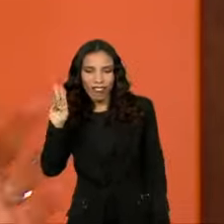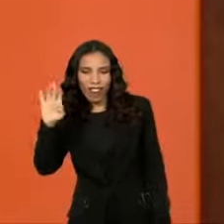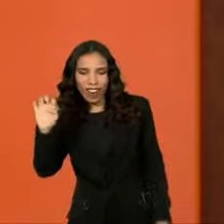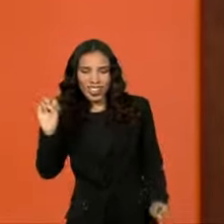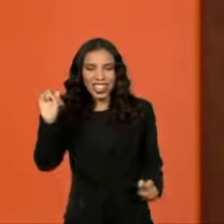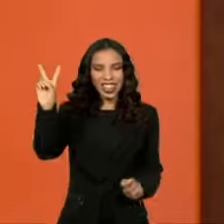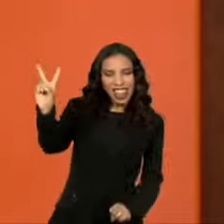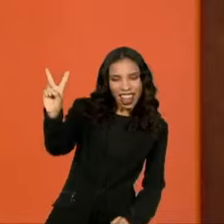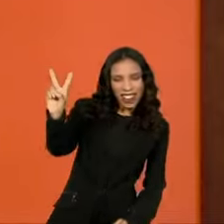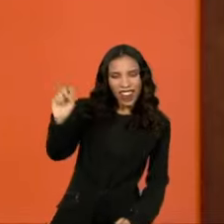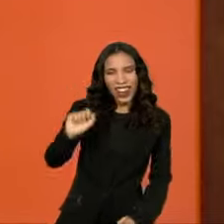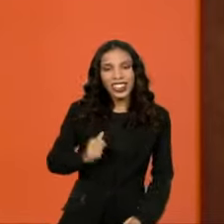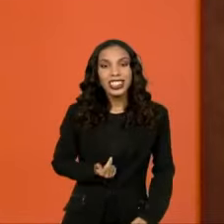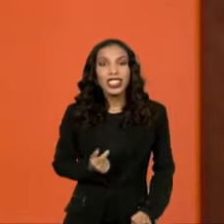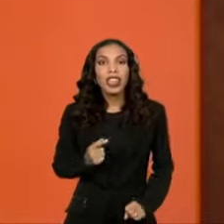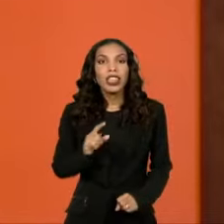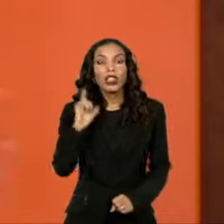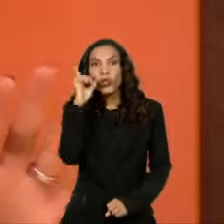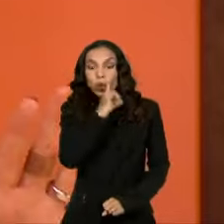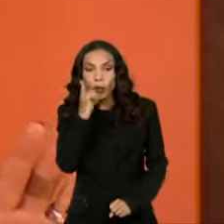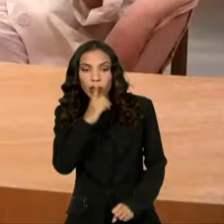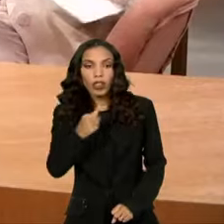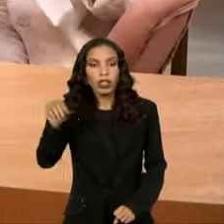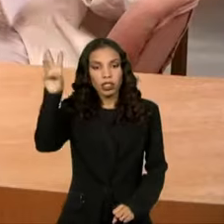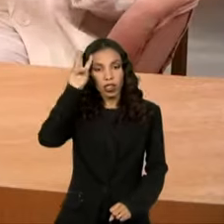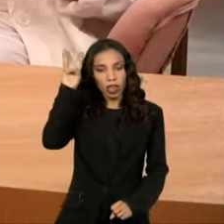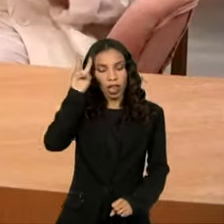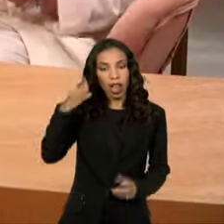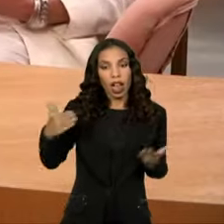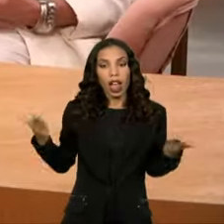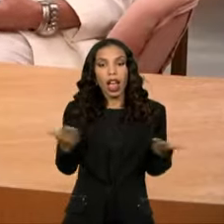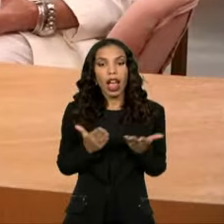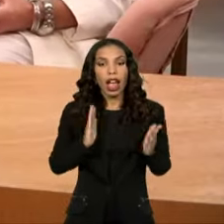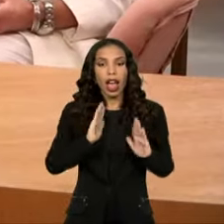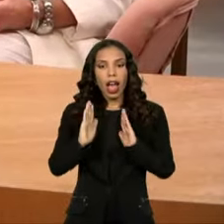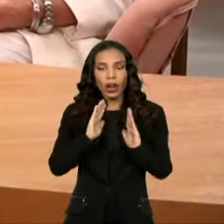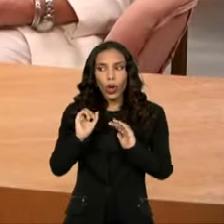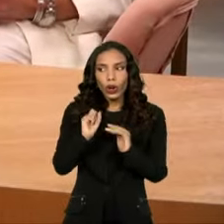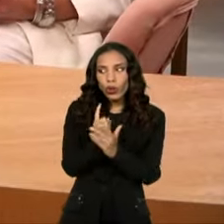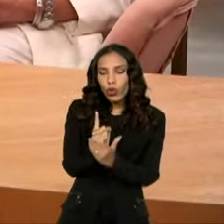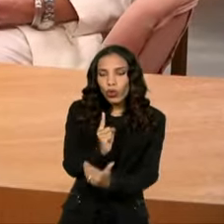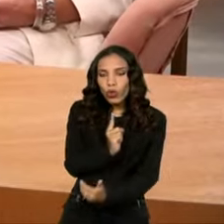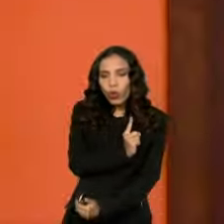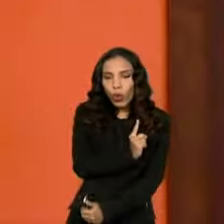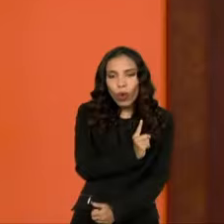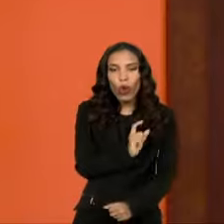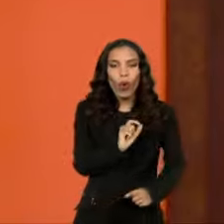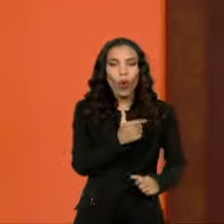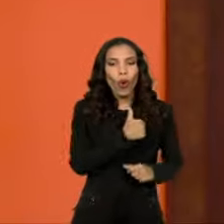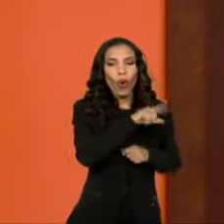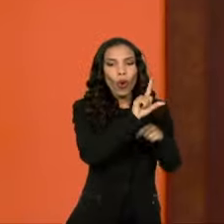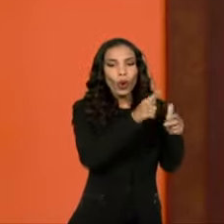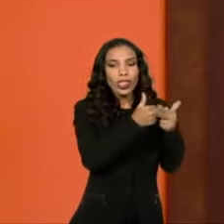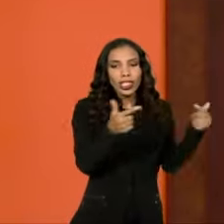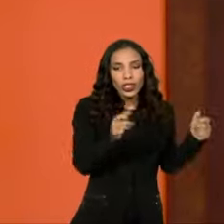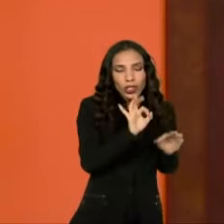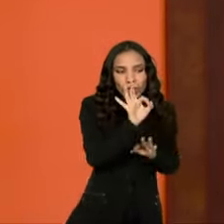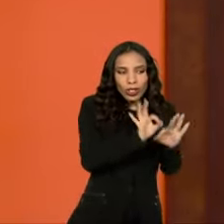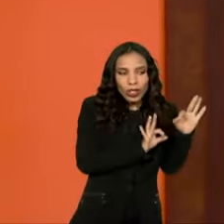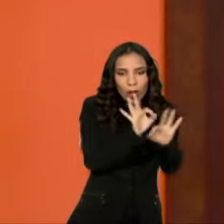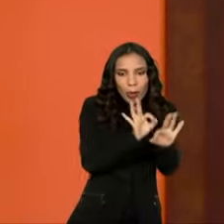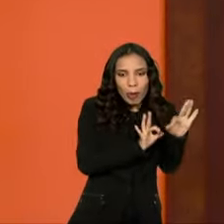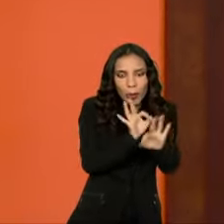quinta-feira e na terça. E aí, depois, agora, tô em processo de incubadora, né? Fazendo outras coisas. Tá gestando, tô gestando, né? Você